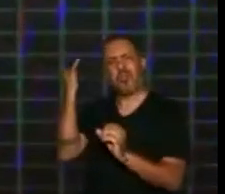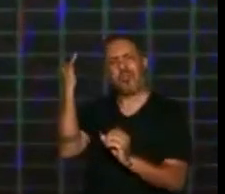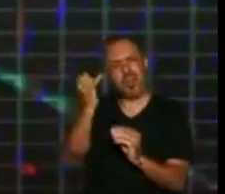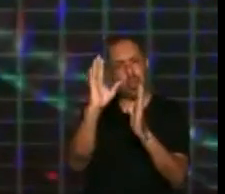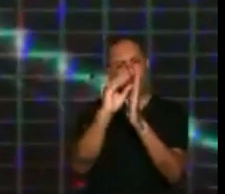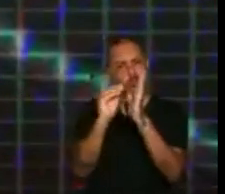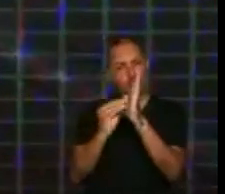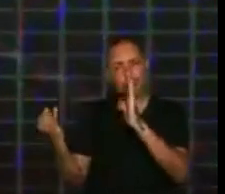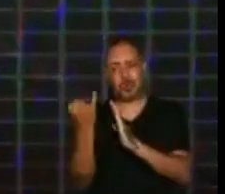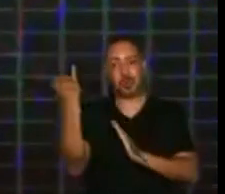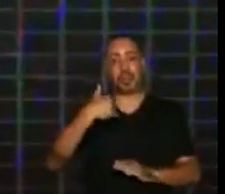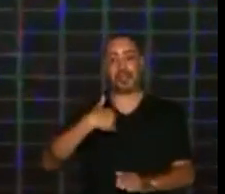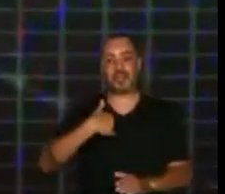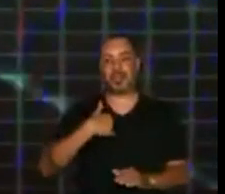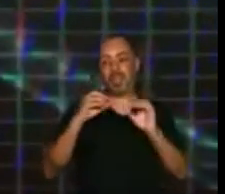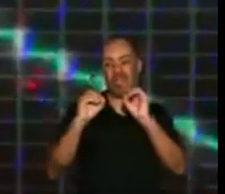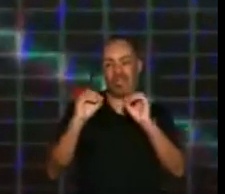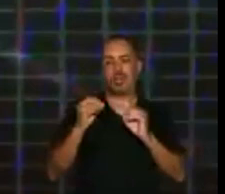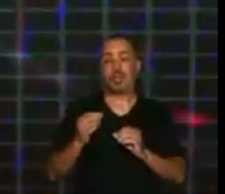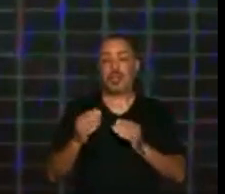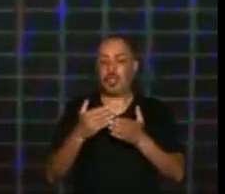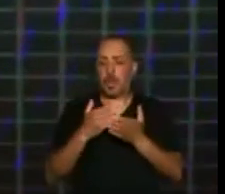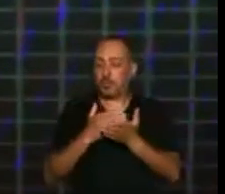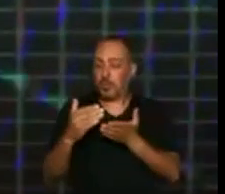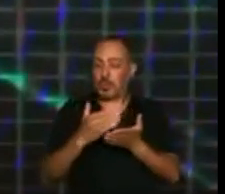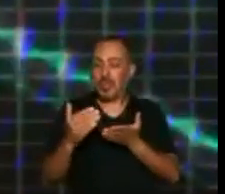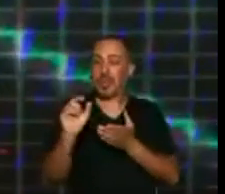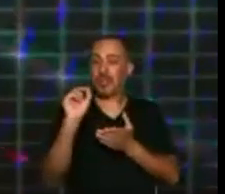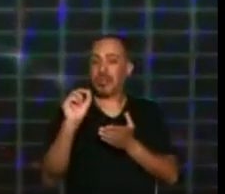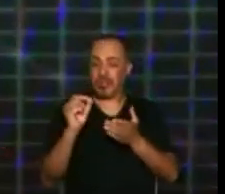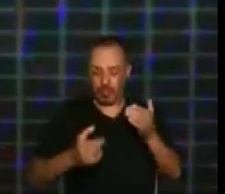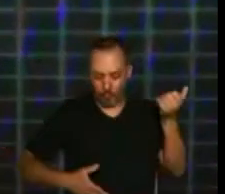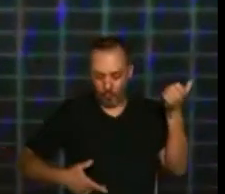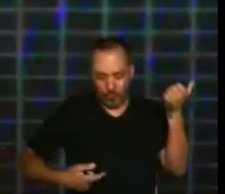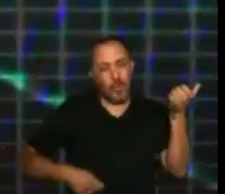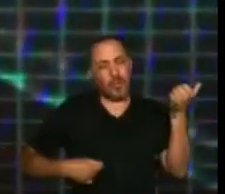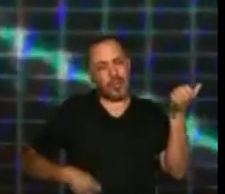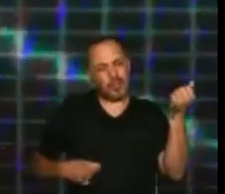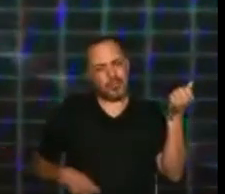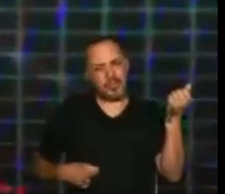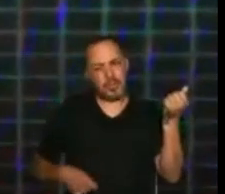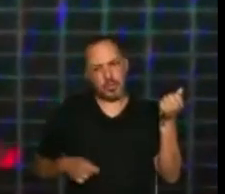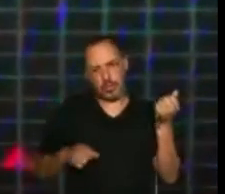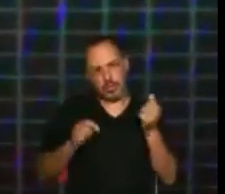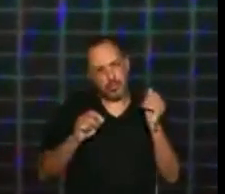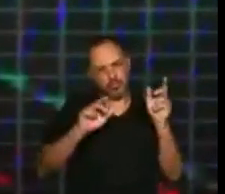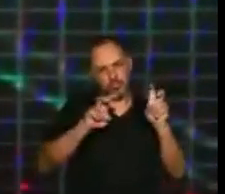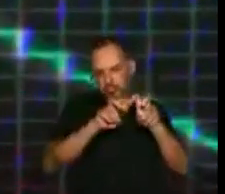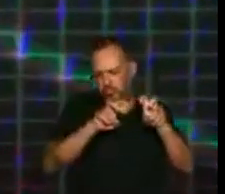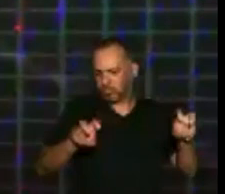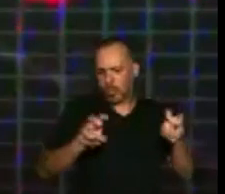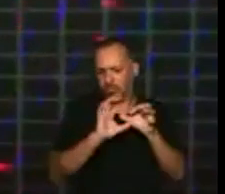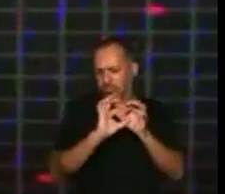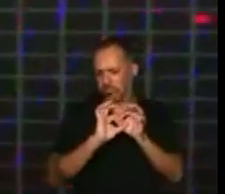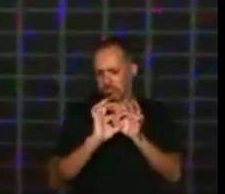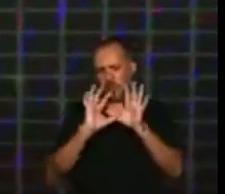isso. Então, eu já queria começar puxando meu violão aqui, que eu vou, na minha função, agora eu vou, né? O pessoal me deu liberdade aqui, quero dizer, inclusive,